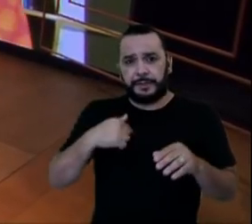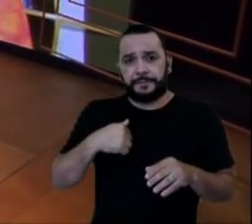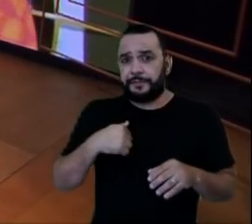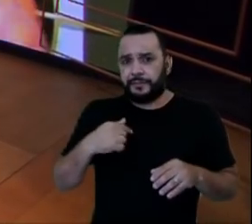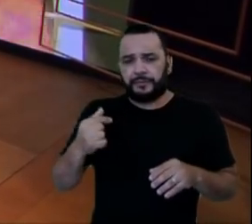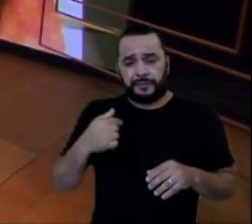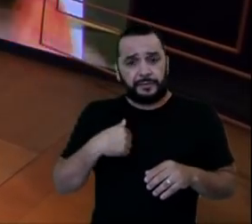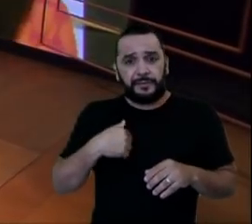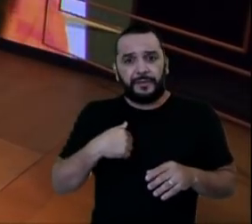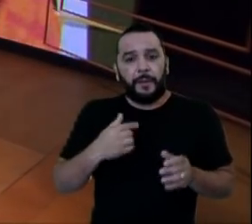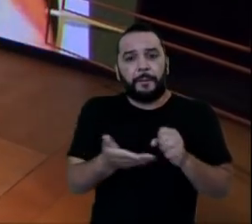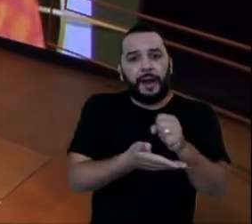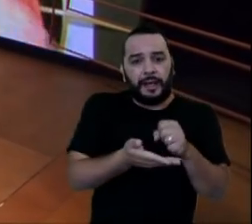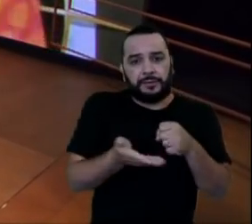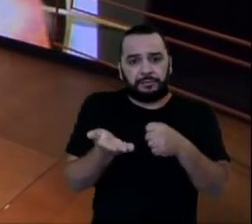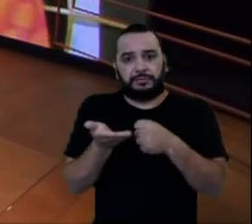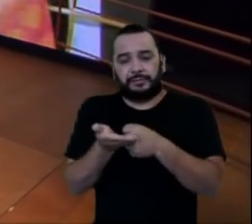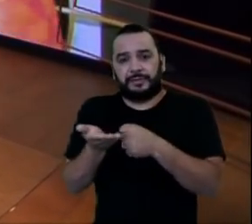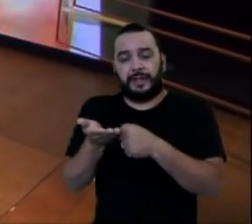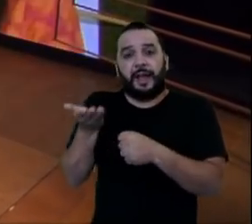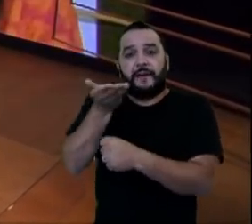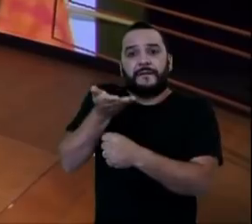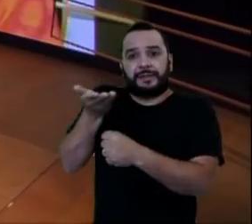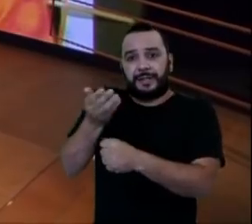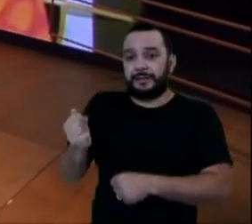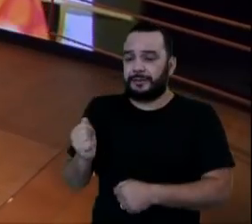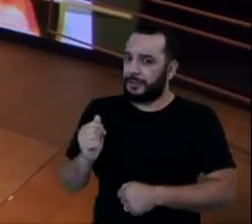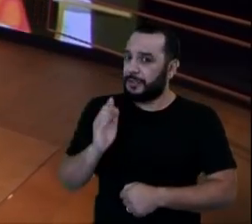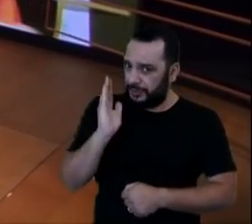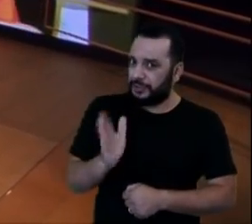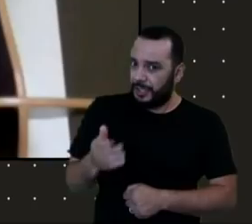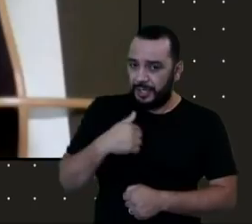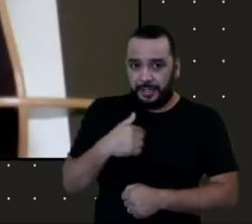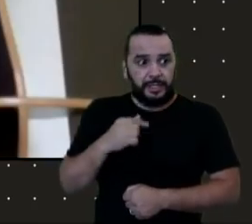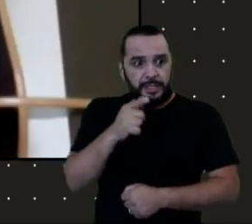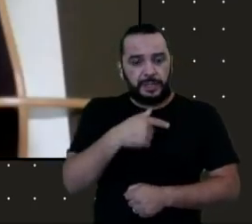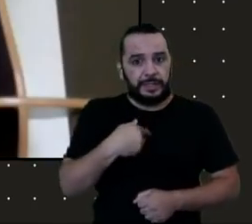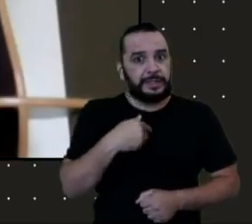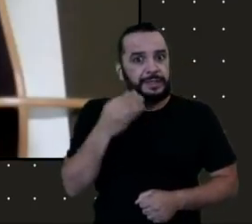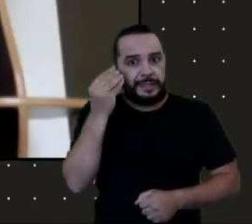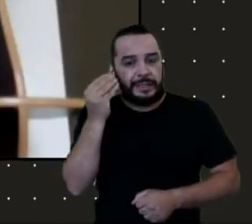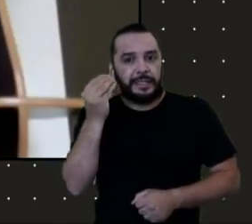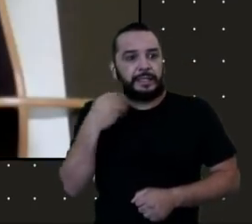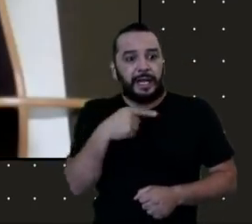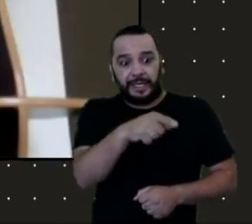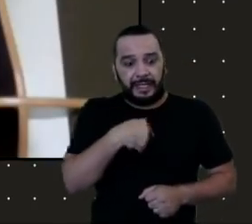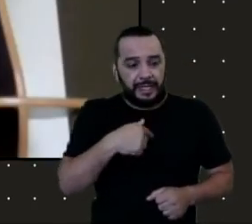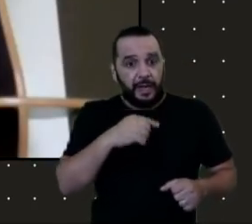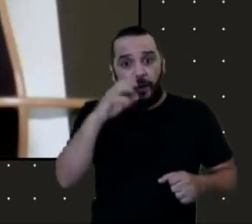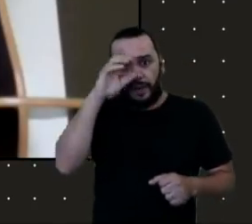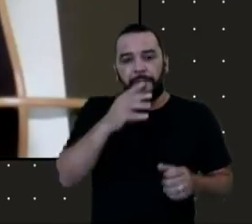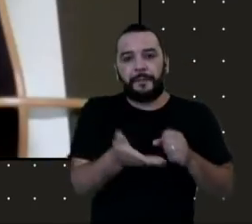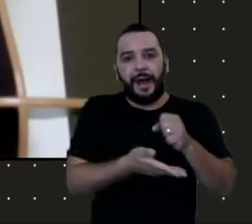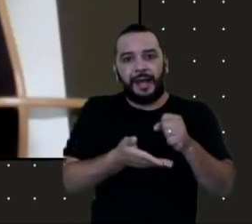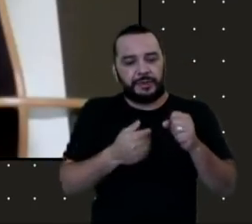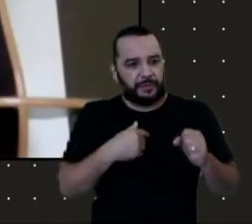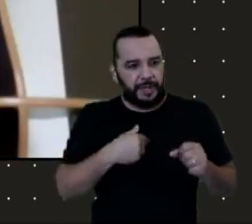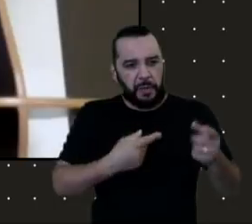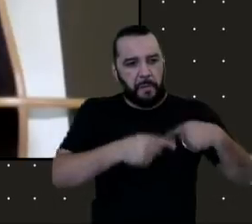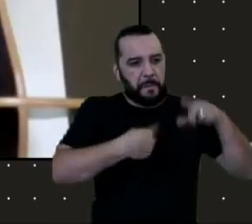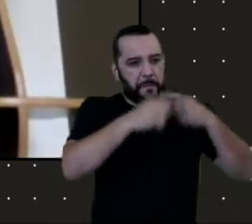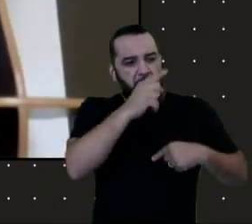sabia sapatear. E, então, para eu aprender rápido, eu fazia 3 aulas por dia. Eu fazia